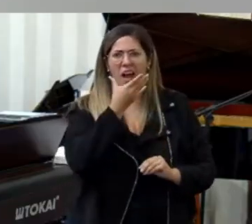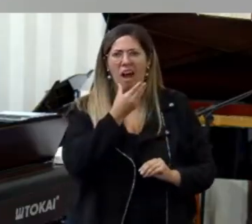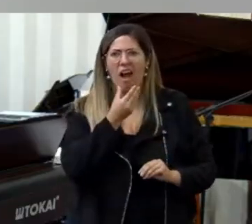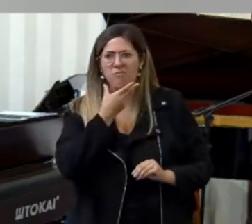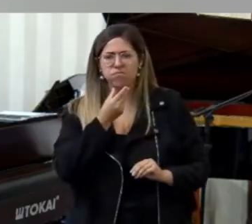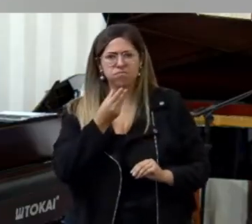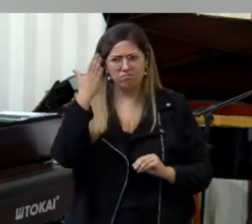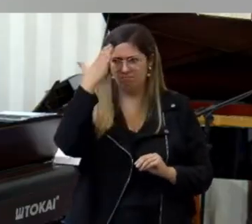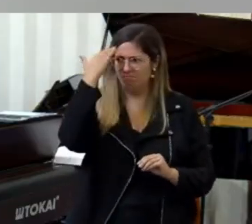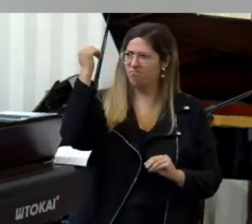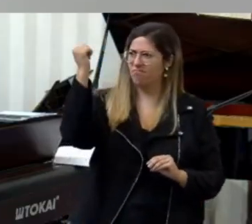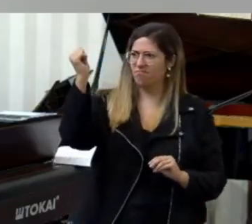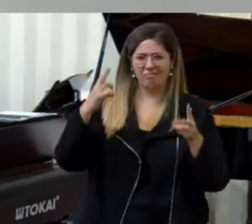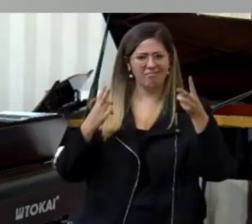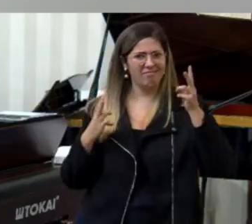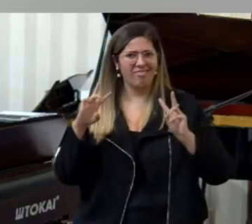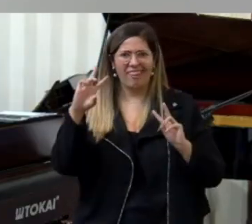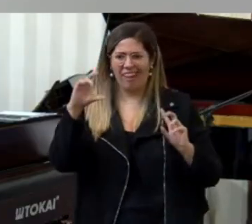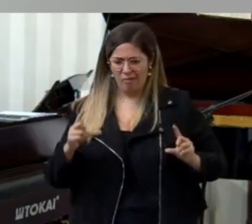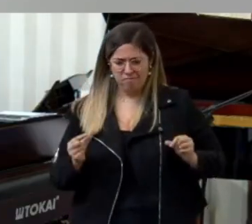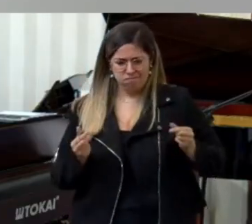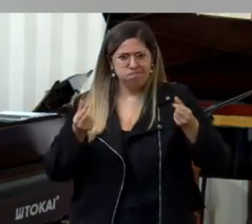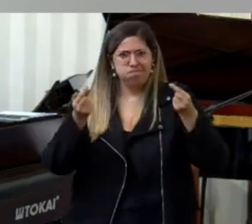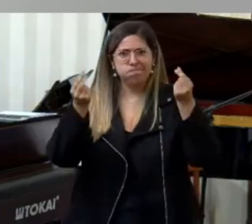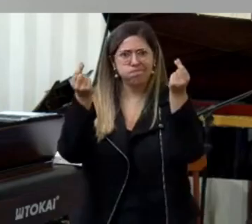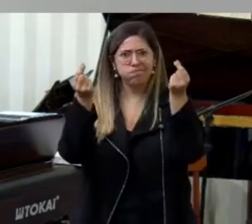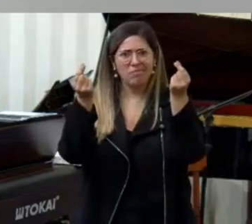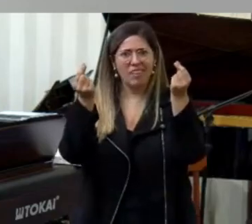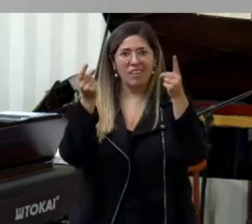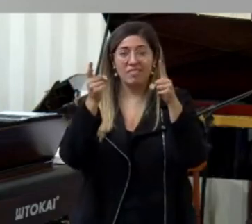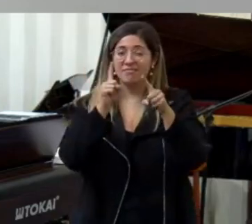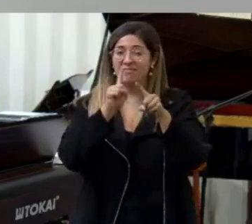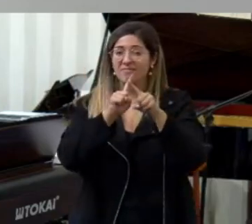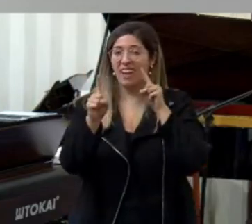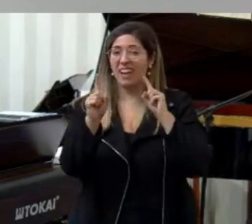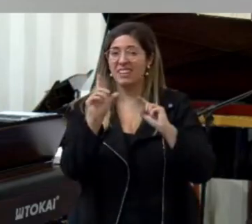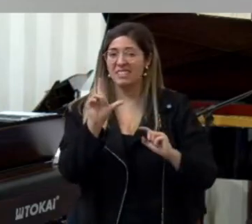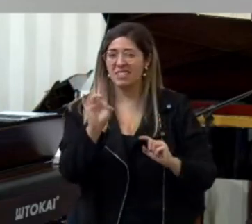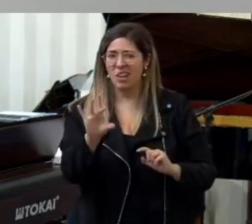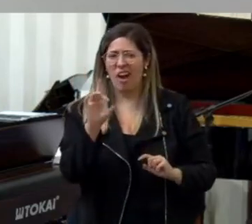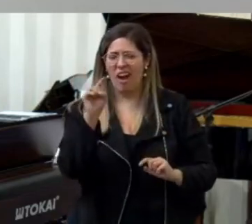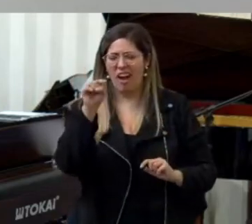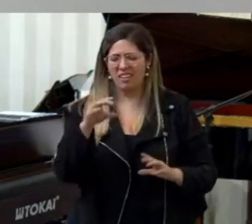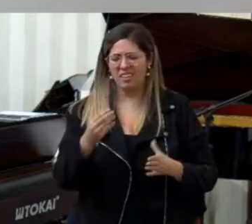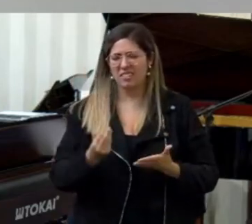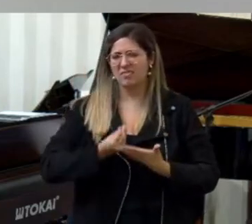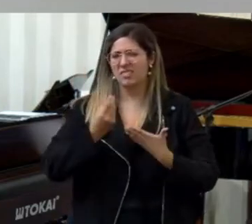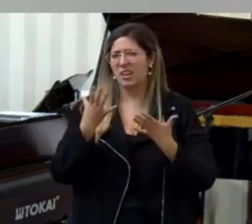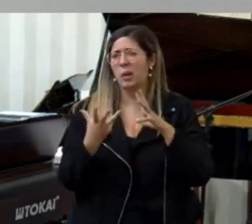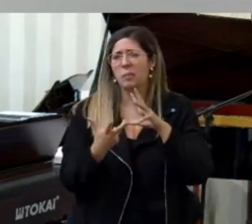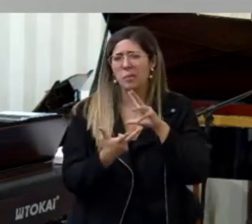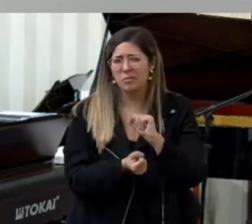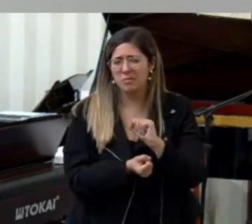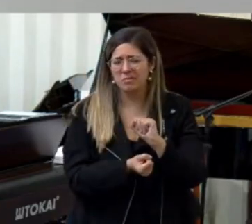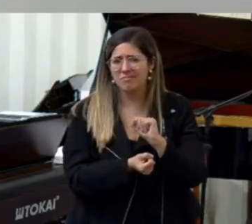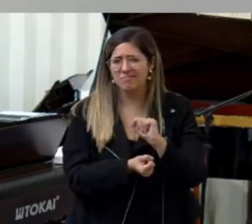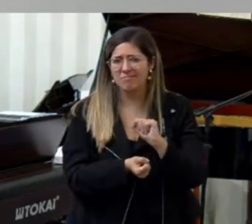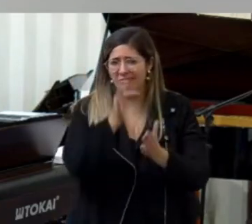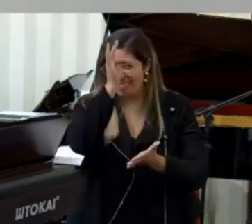riquíssimos, vitoriosos, só terão esta pouca vida para viver e tudo se acabará?